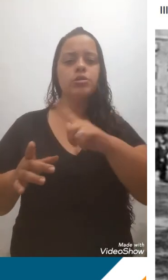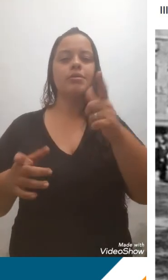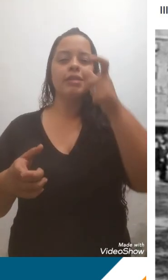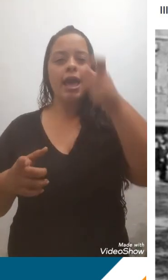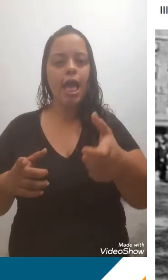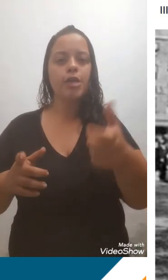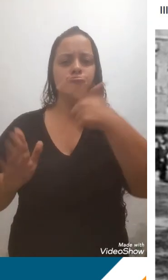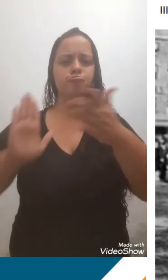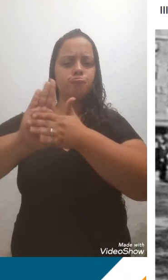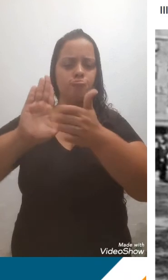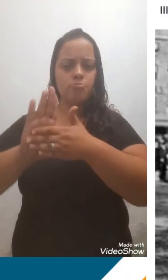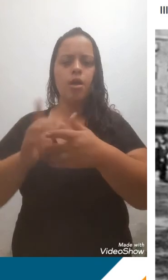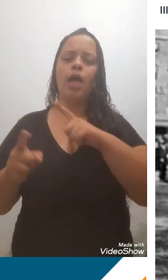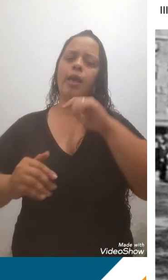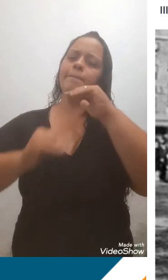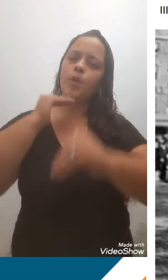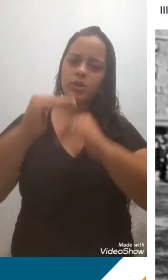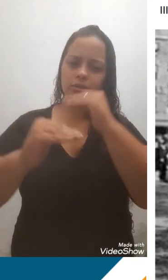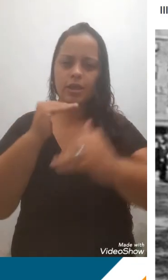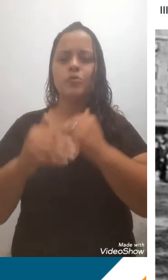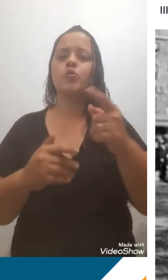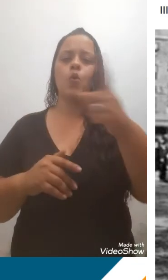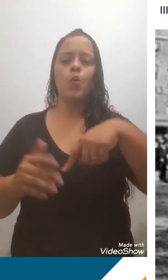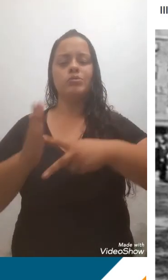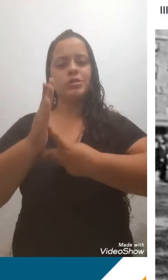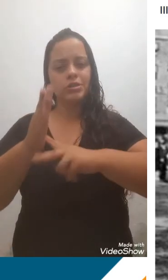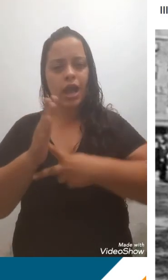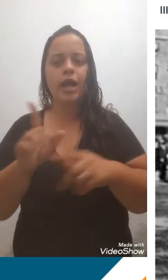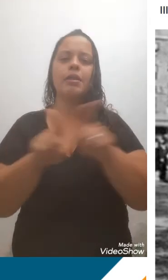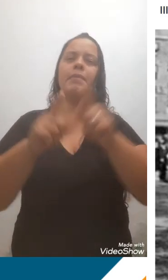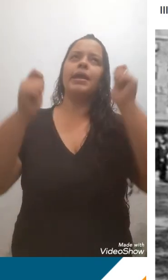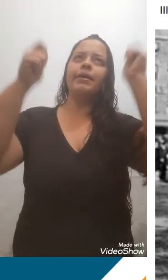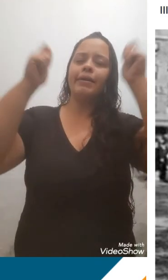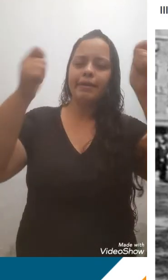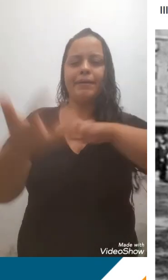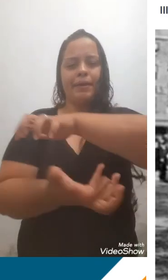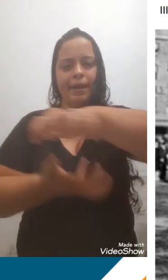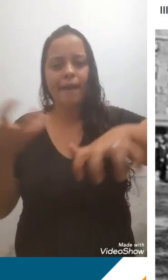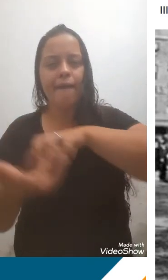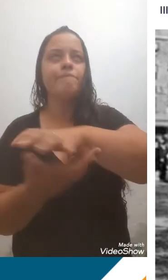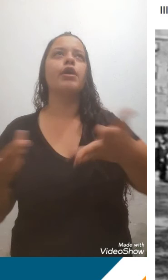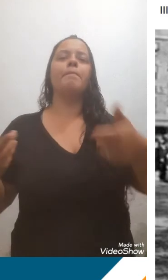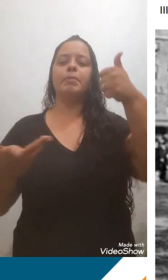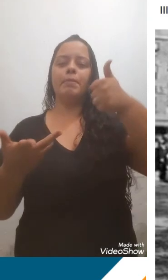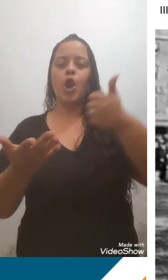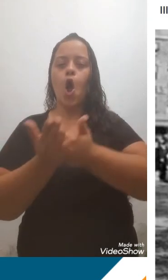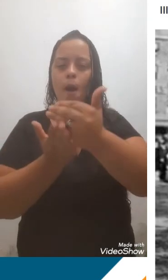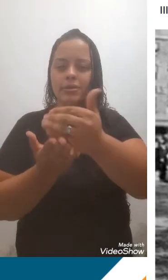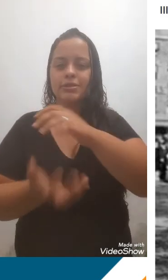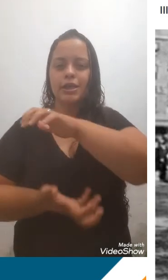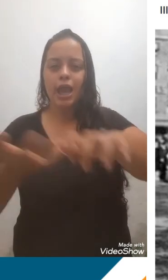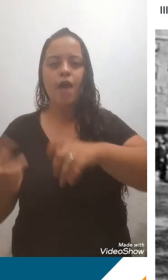os seus interesses. E a gente tem todo esse processo próprio dos sindicatos, a questão das greves, né? Das primeiras greves,